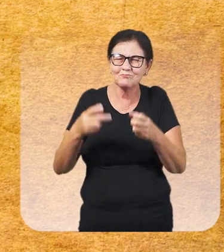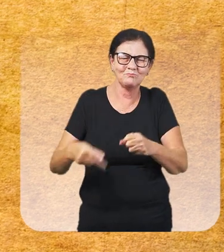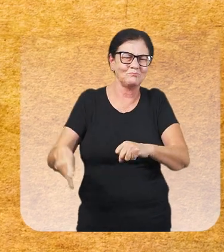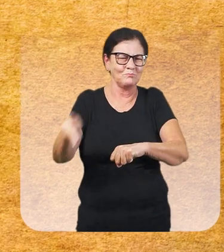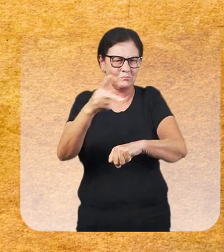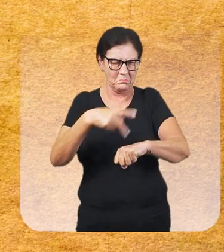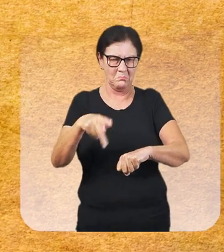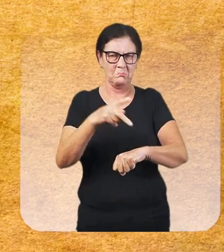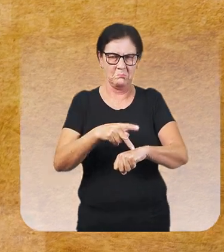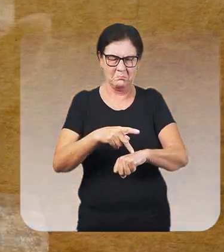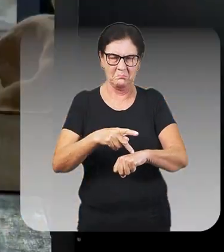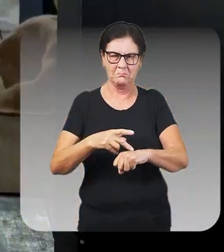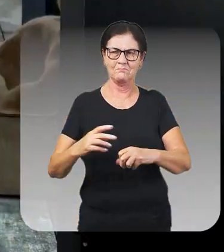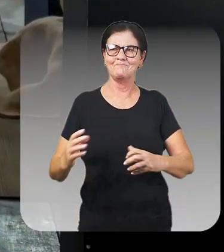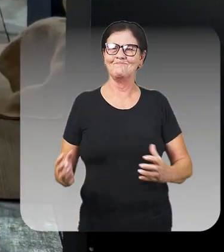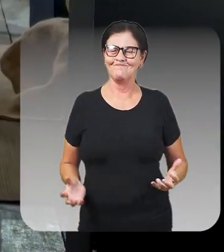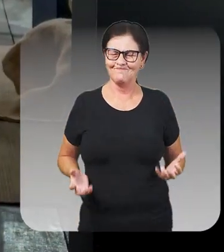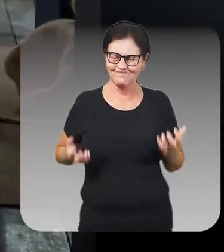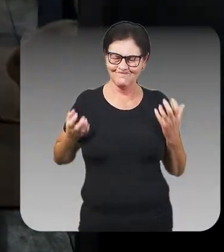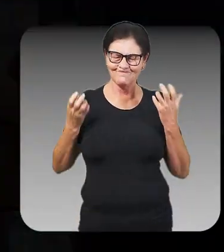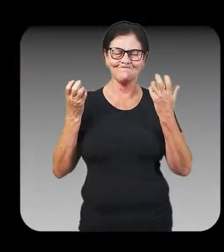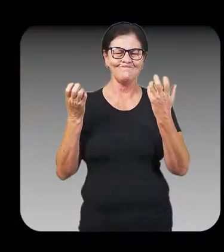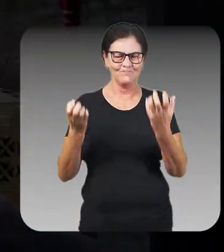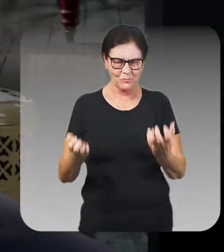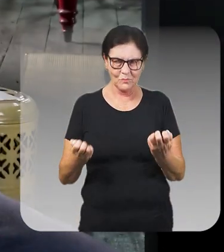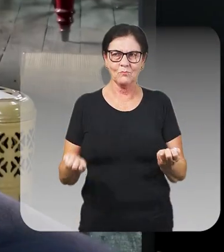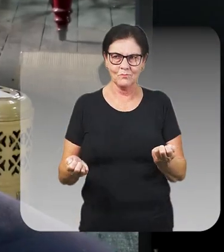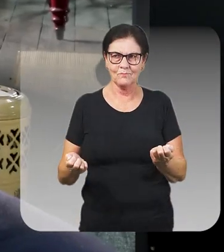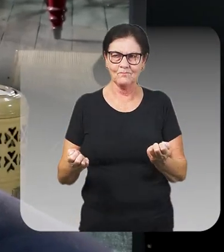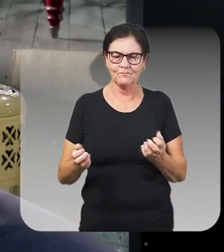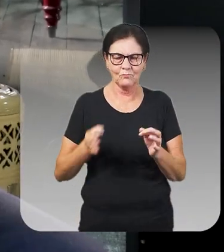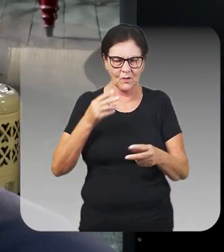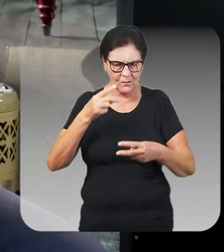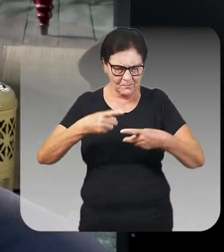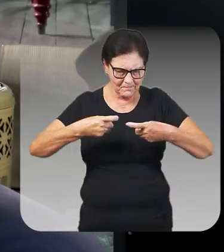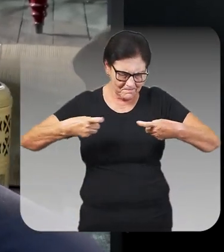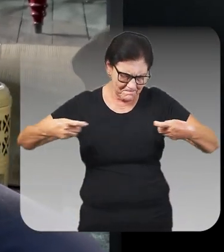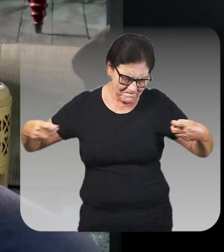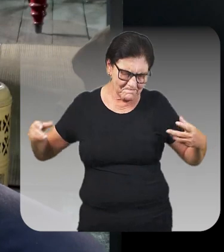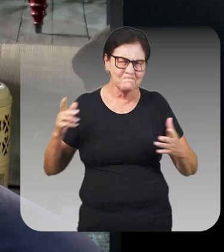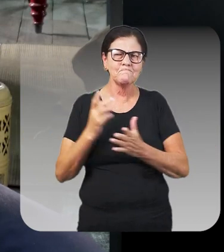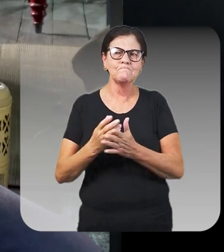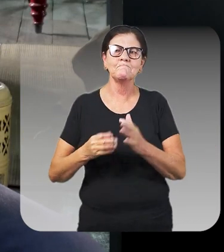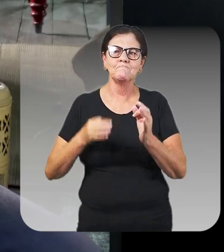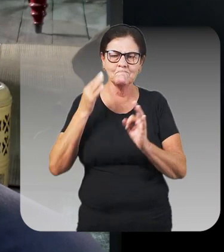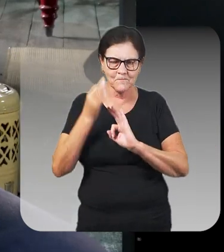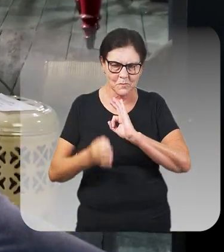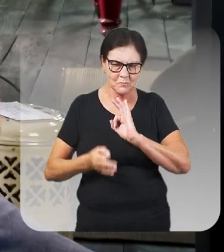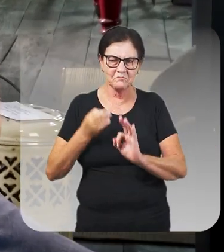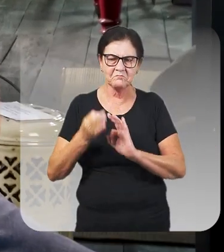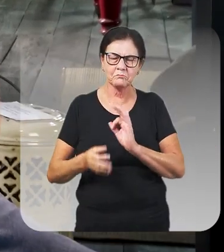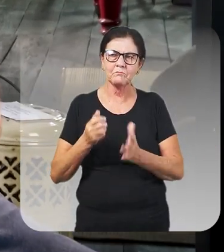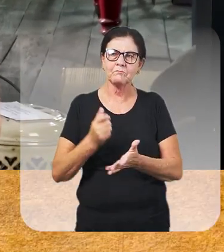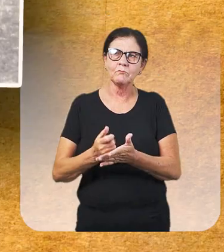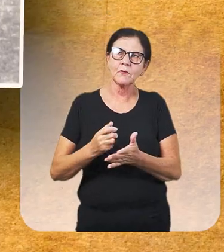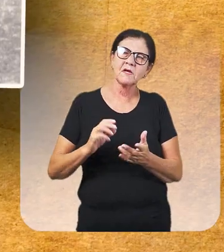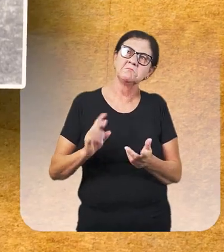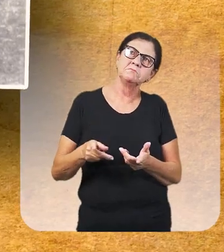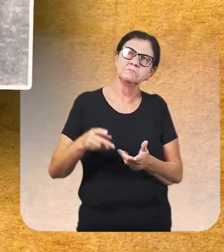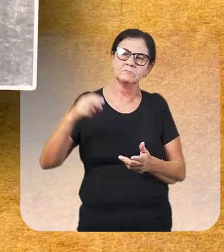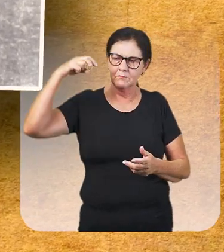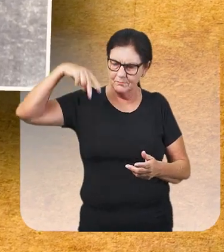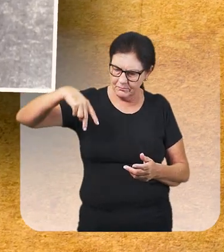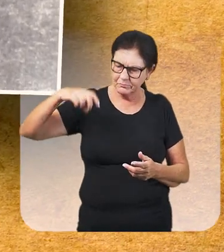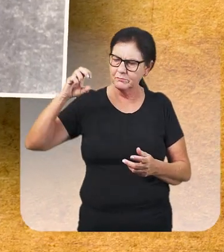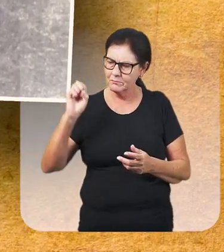coragem de um jovem a lutar por um ideal. O Newton Prado se por isso um herói, porque ele foi um tenente